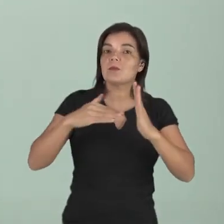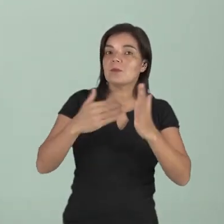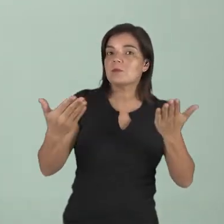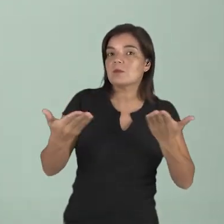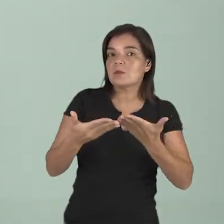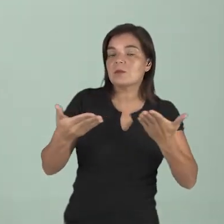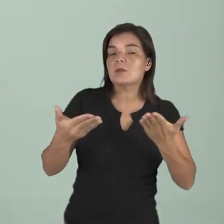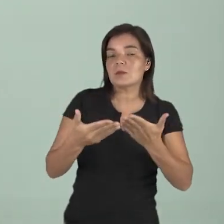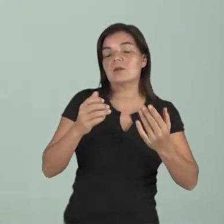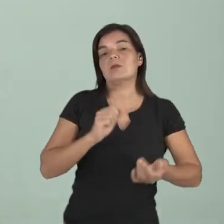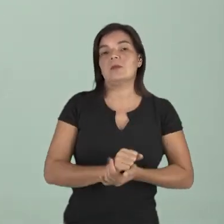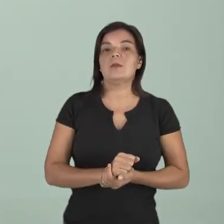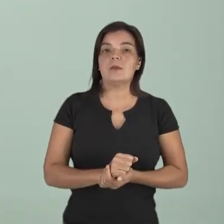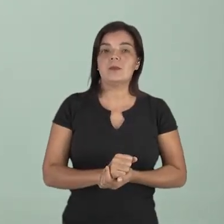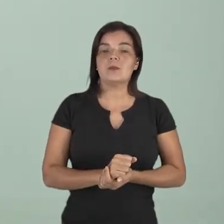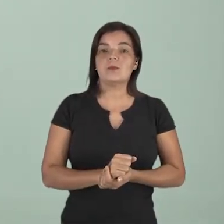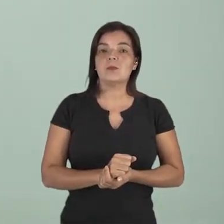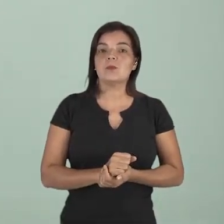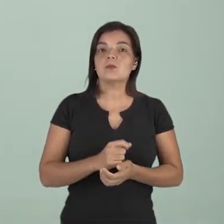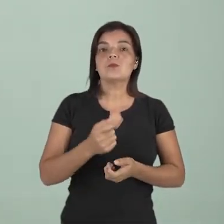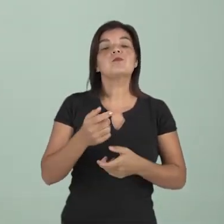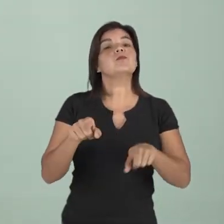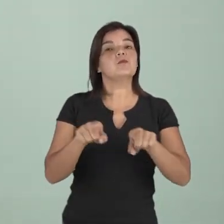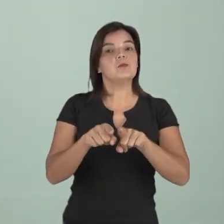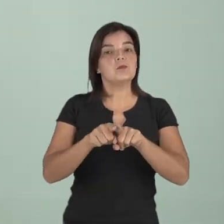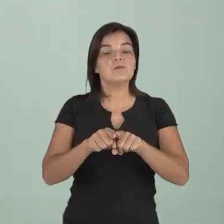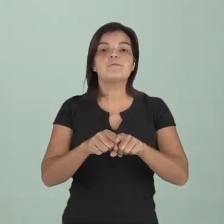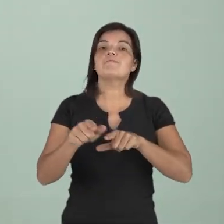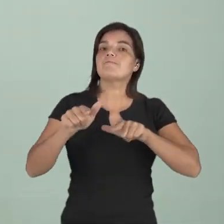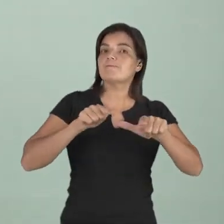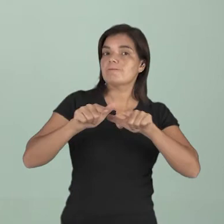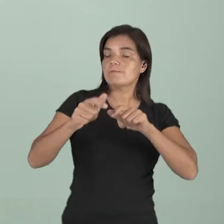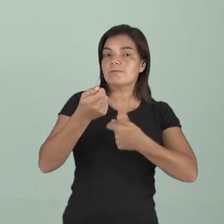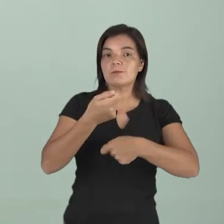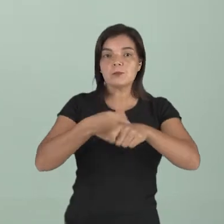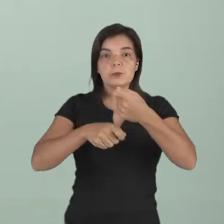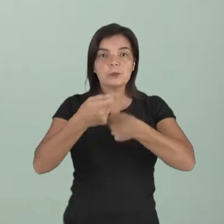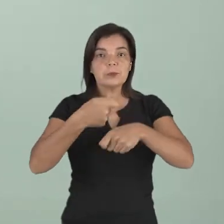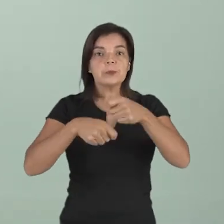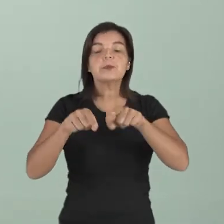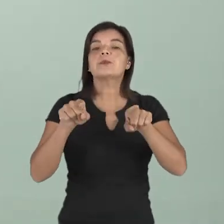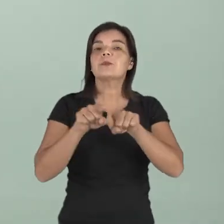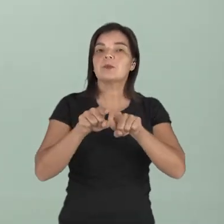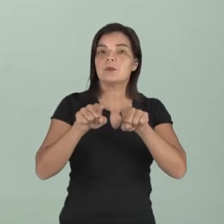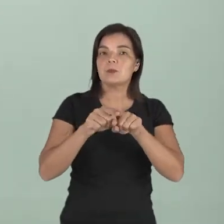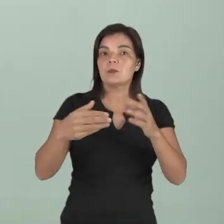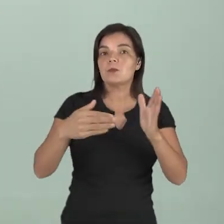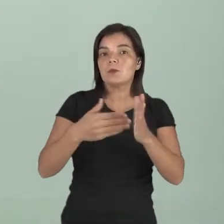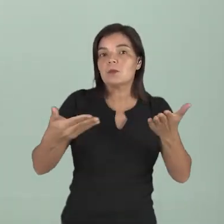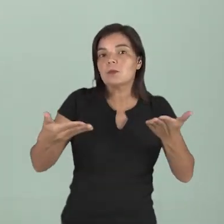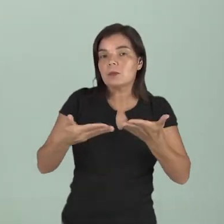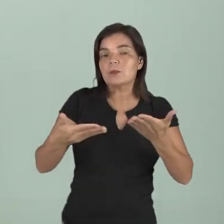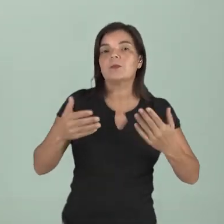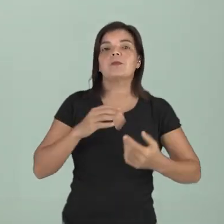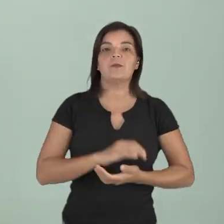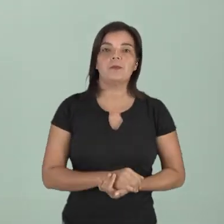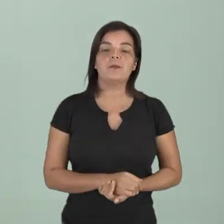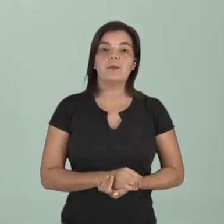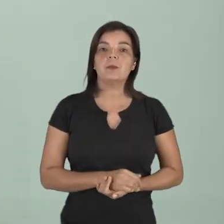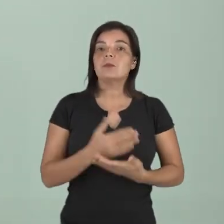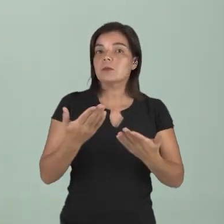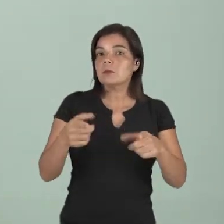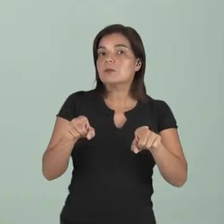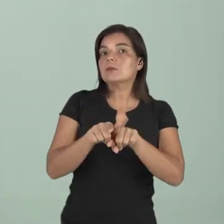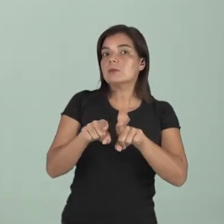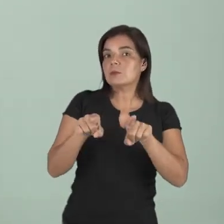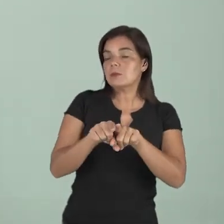hoje levaram essa forma de produção, essa atividade econômica, que é a produção da borracha, até os dias atuais.